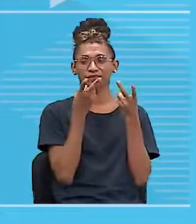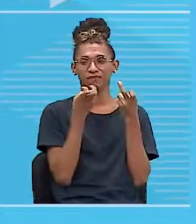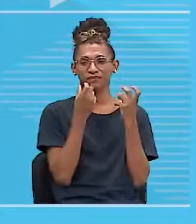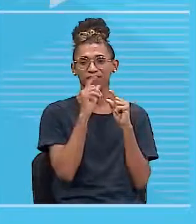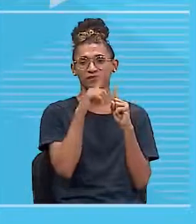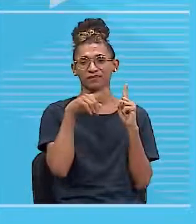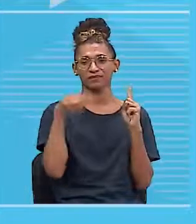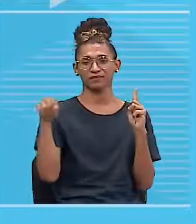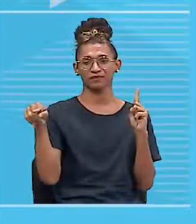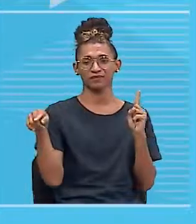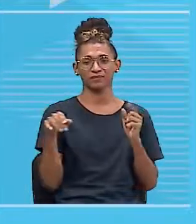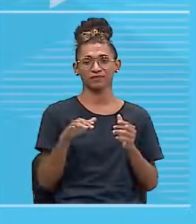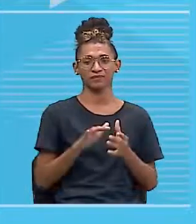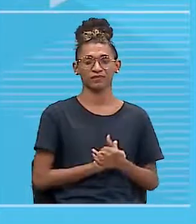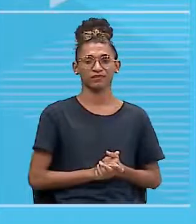vou diminuindo